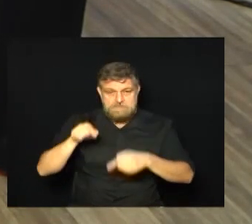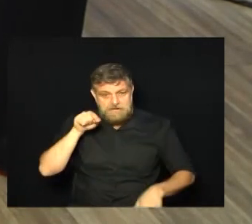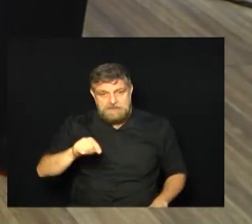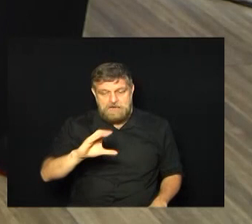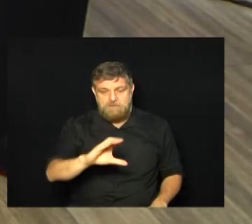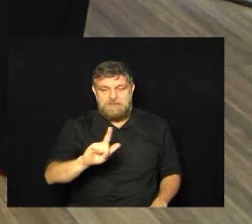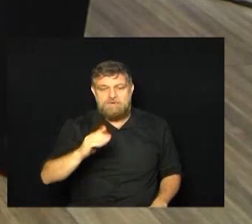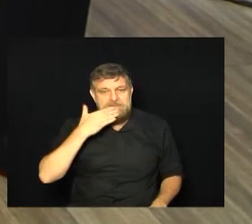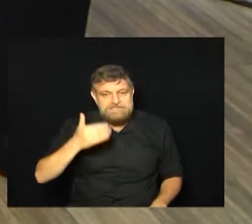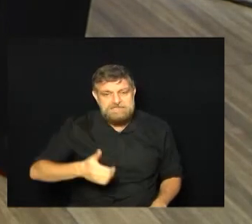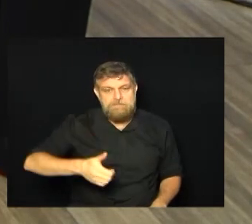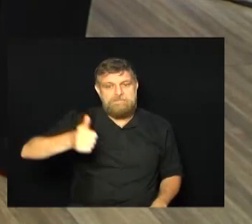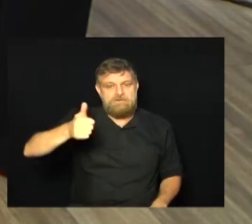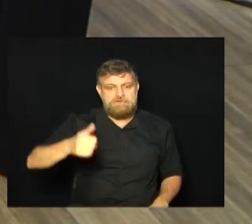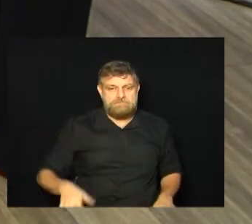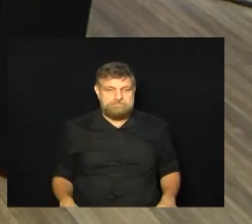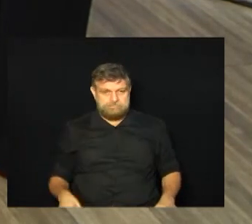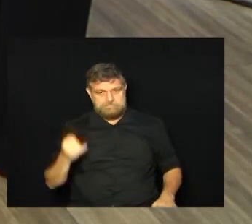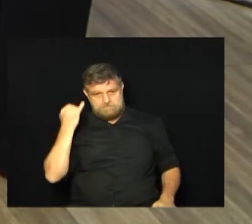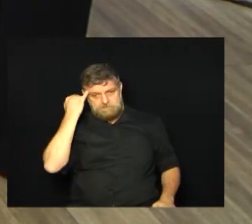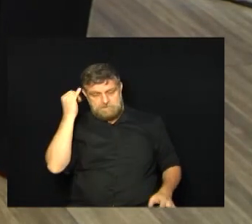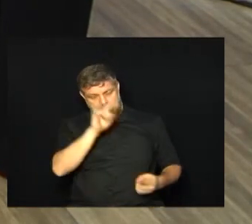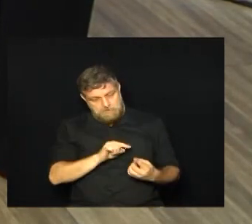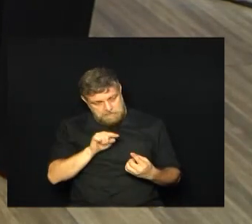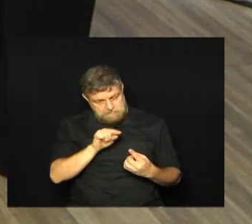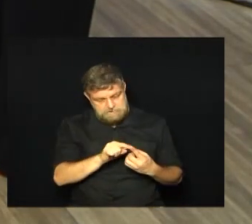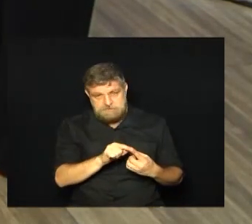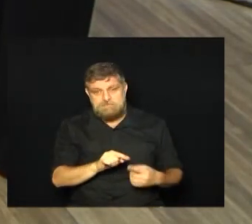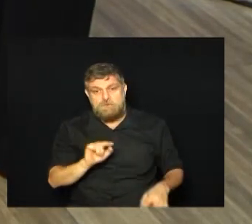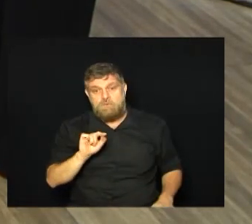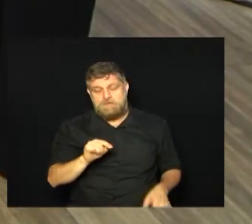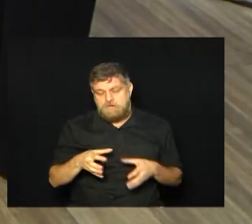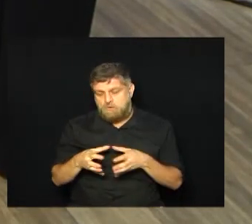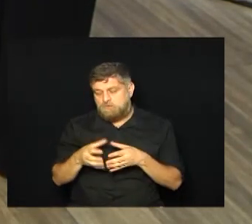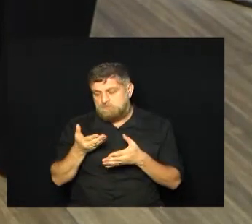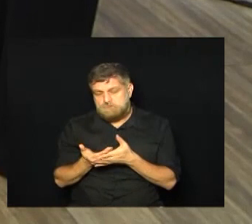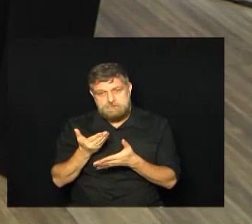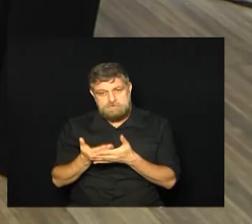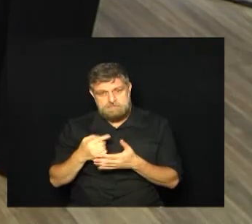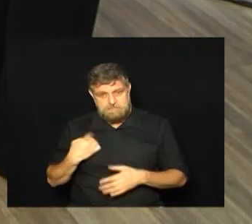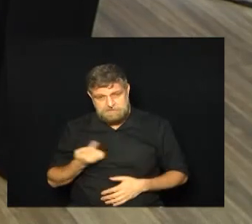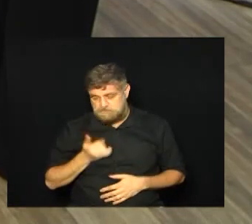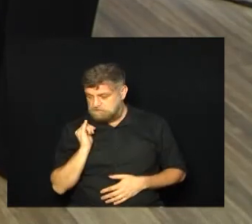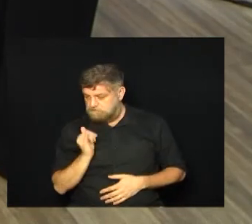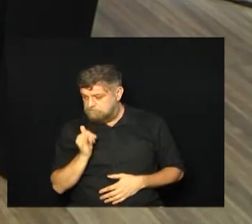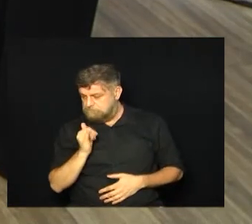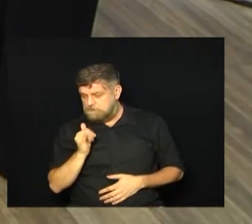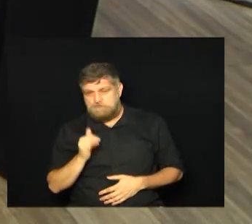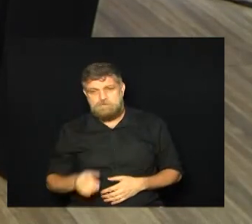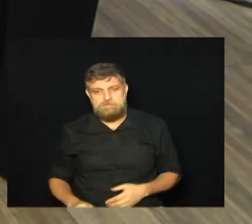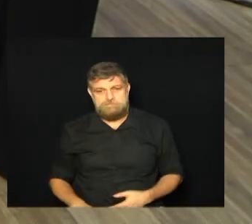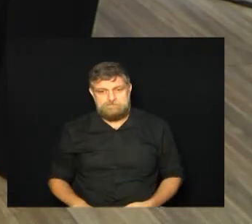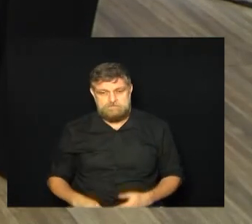para o distrito e para as regiões. E a ideia é justamente essa, porque a comissão especial de estudos, como a gente falou no Notícias